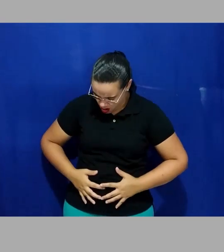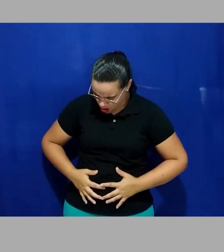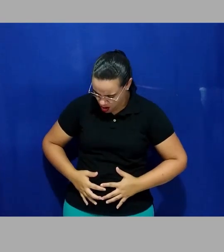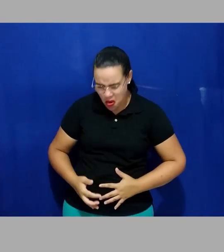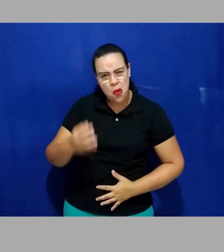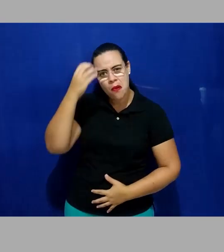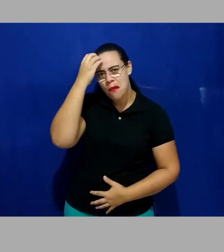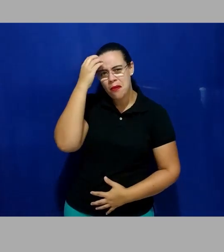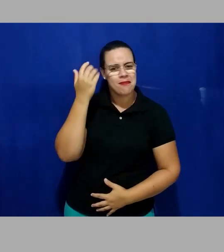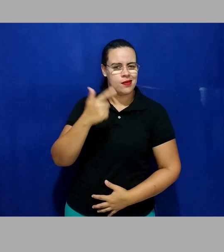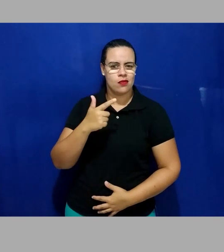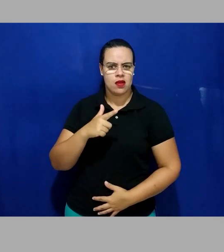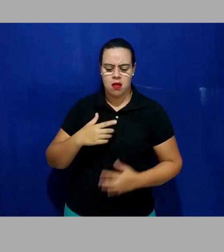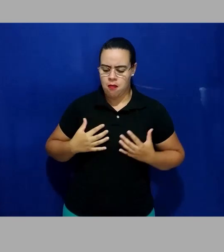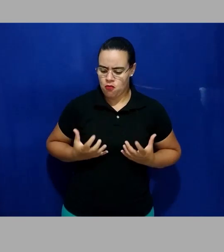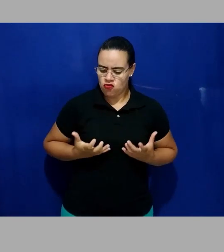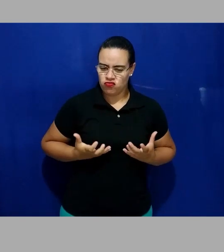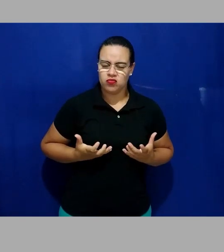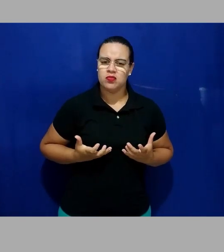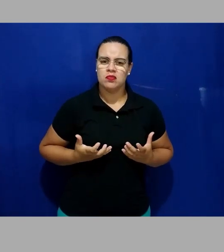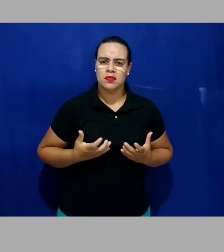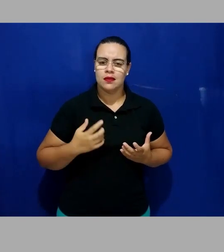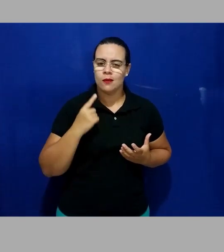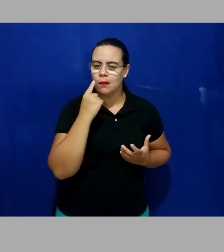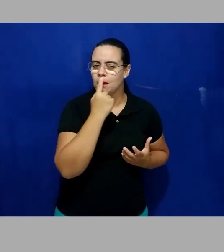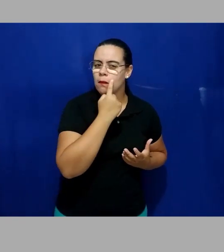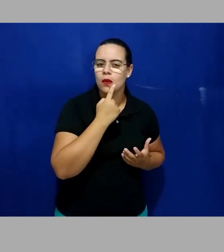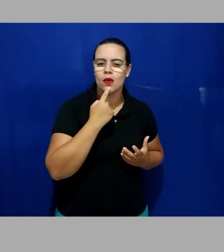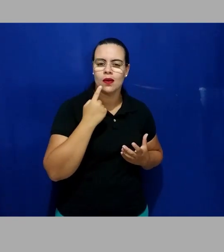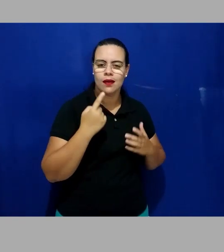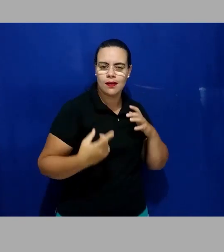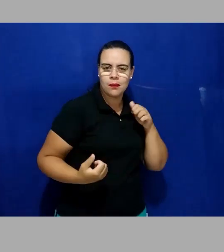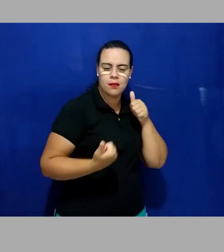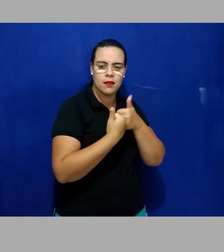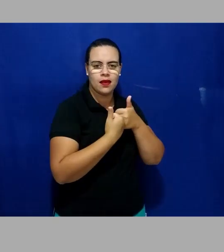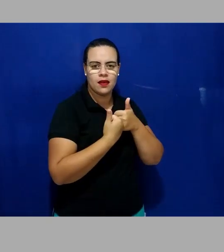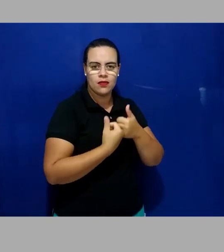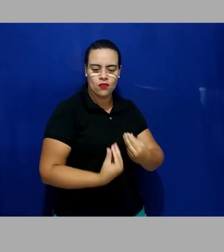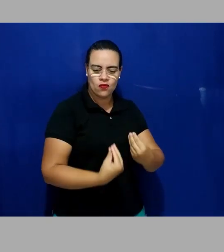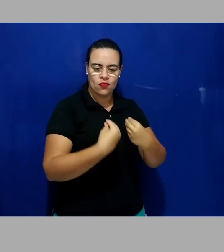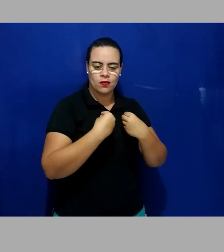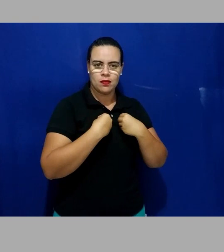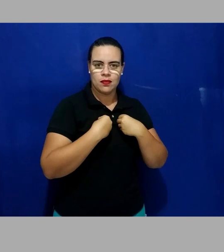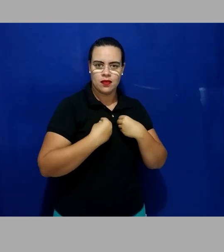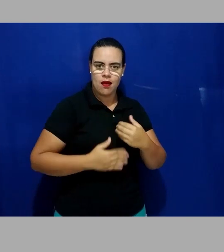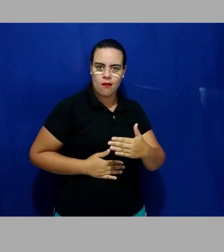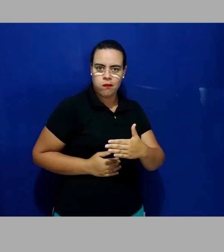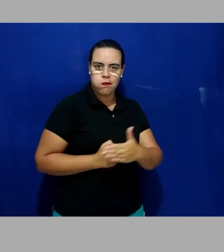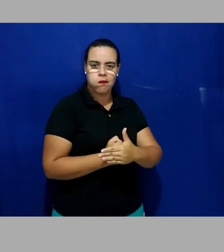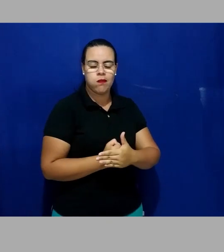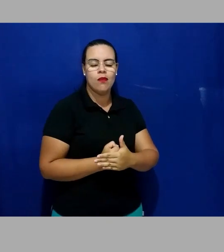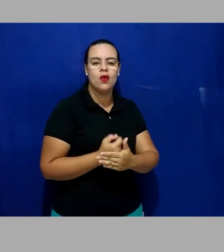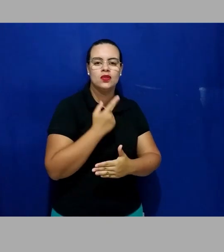existência. Peco. Meu útero não teve culpa nem medo, O meu peito cheio ao alcance da minha boca